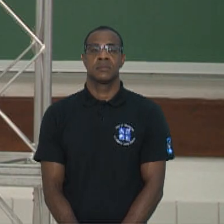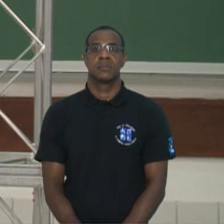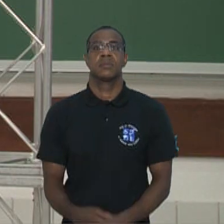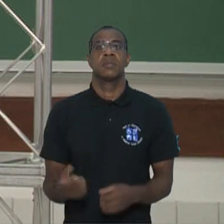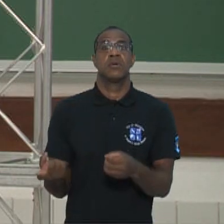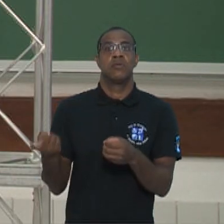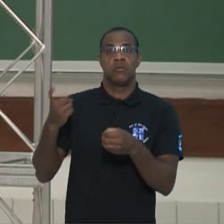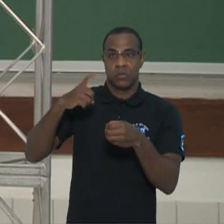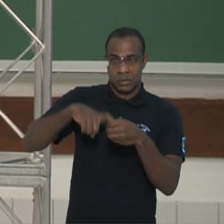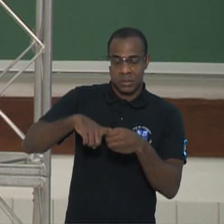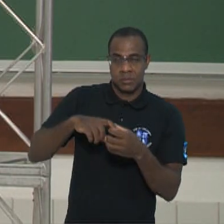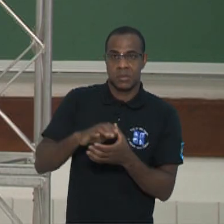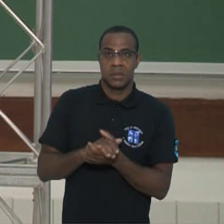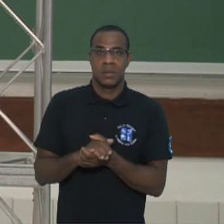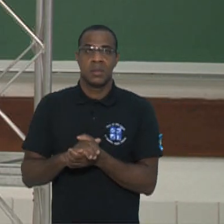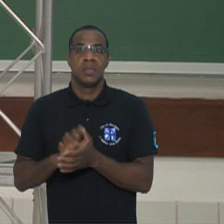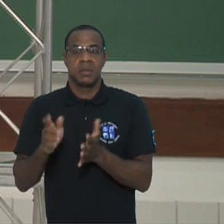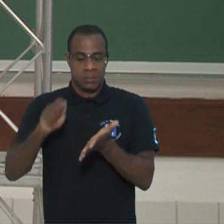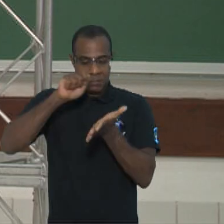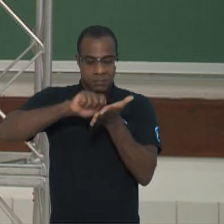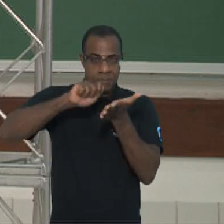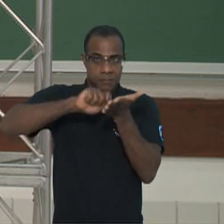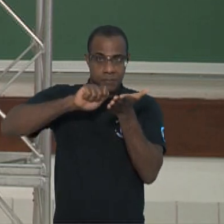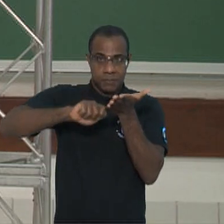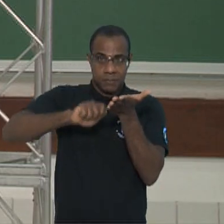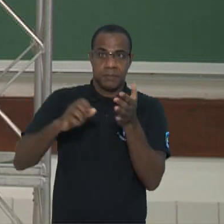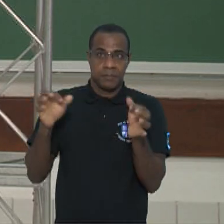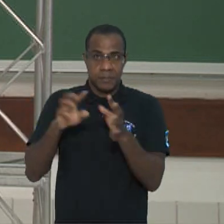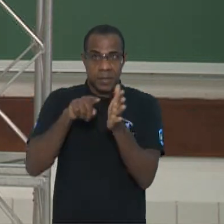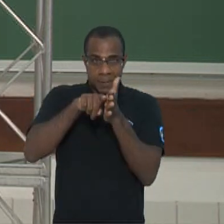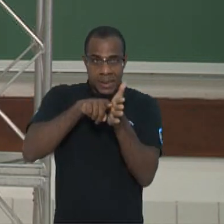Voltamos então ali, vocês fizeram a anotação no caderno certinho da